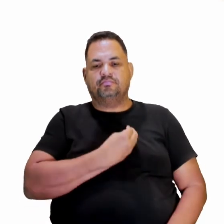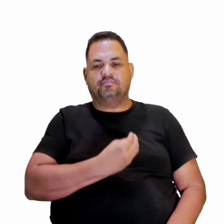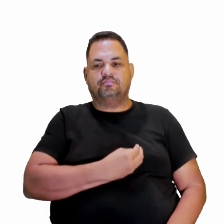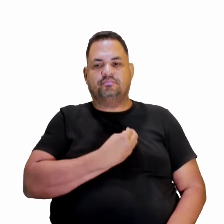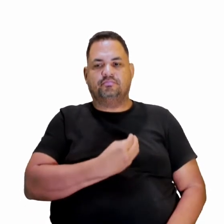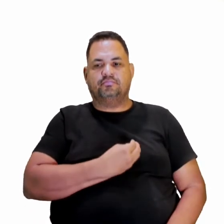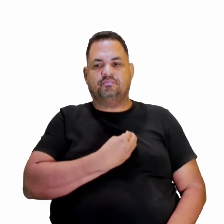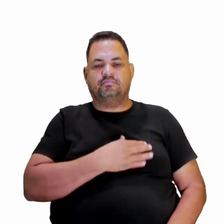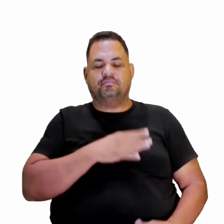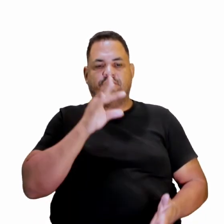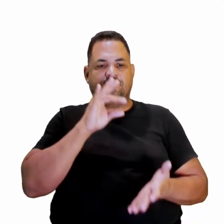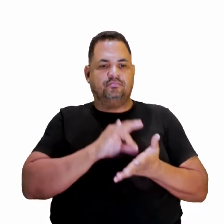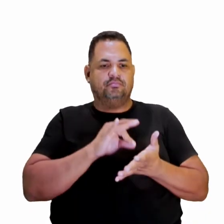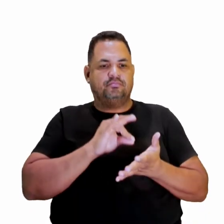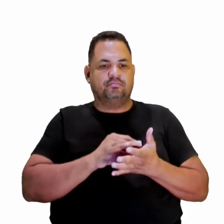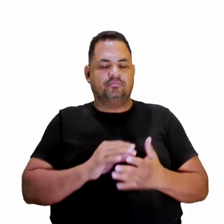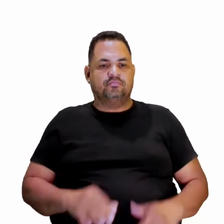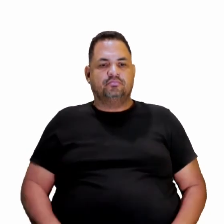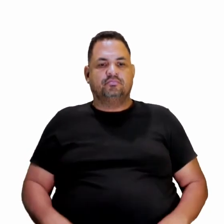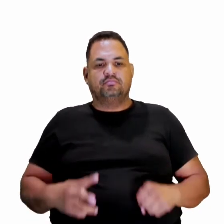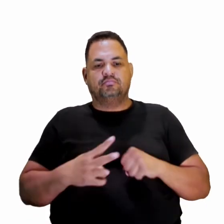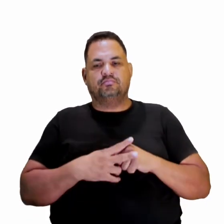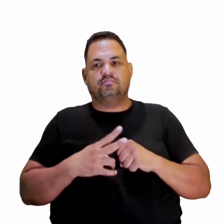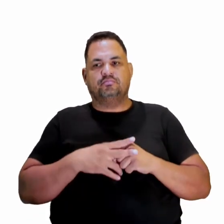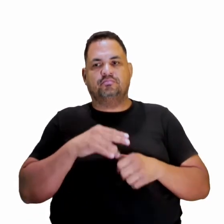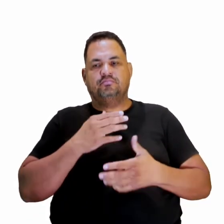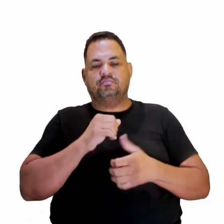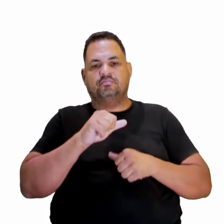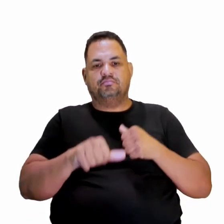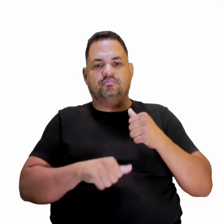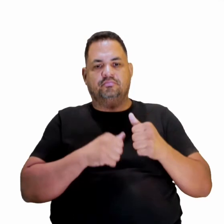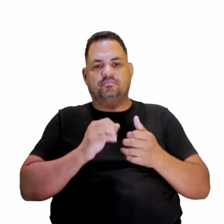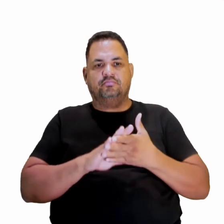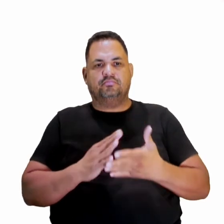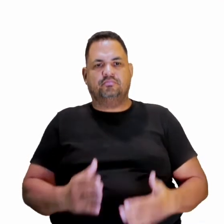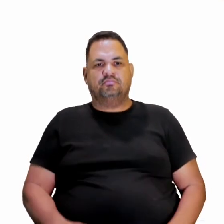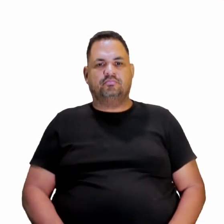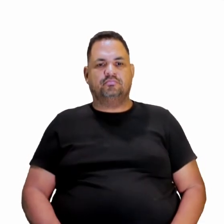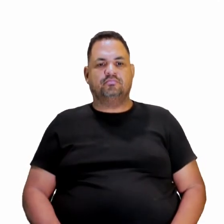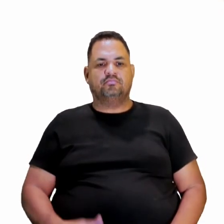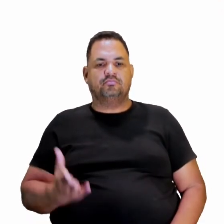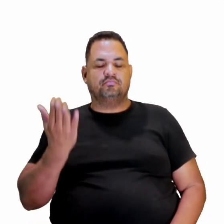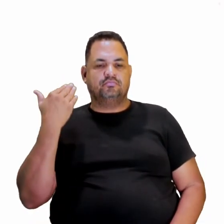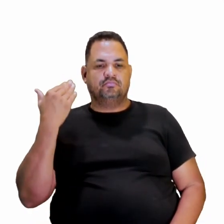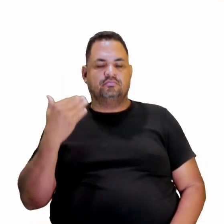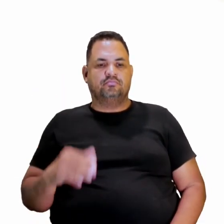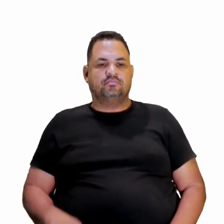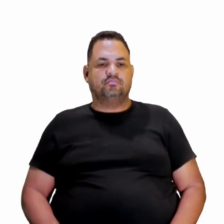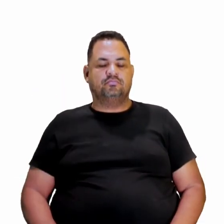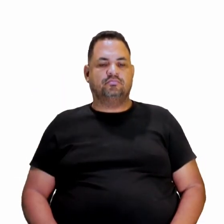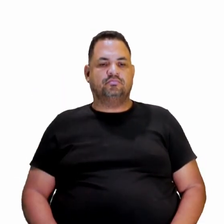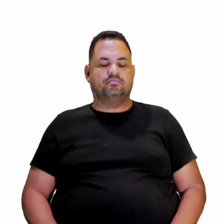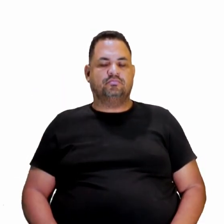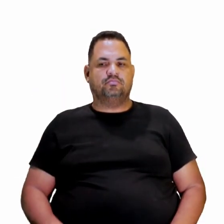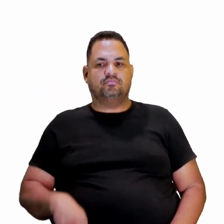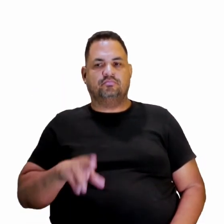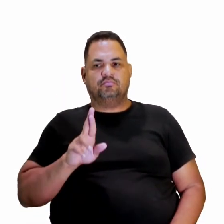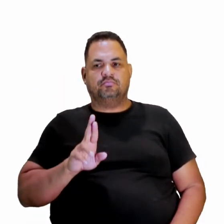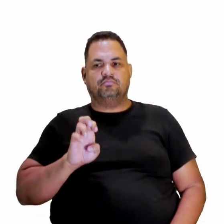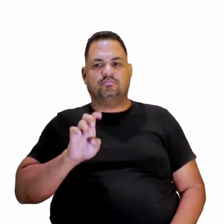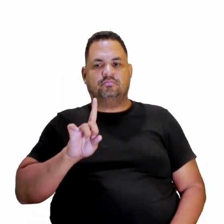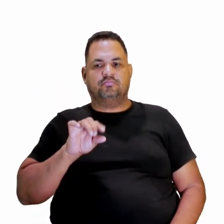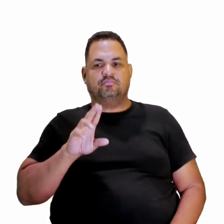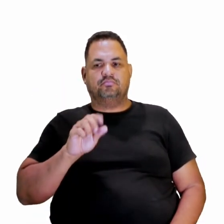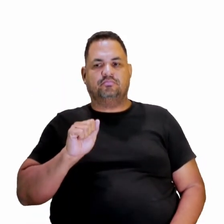não, agora é afirmação. Então, o meu verbo passa para sua forma no passado, aqui é passado regular.